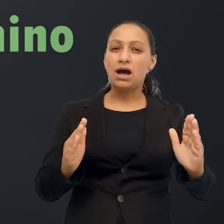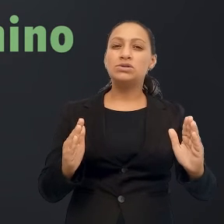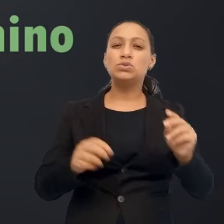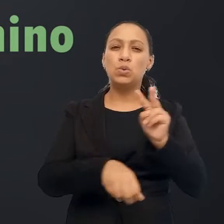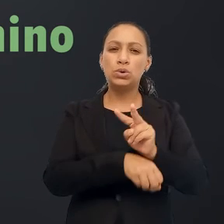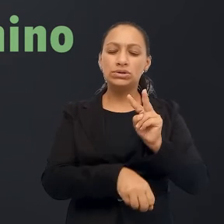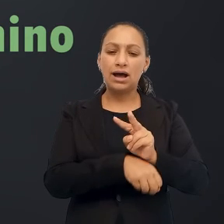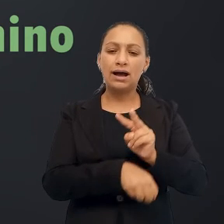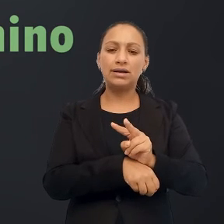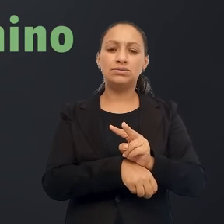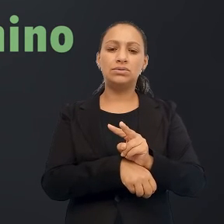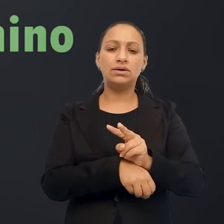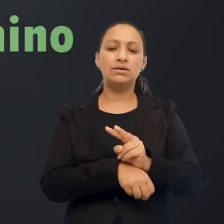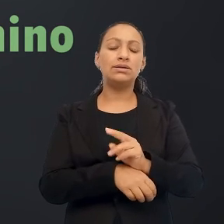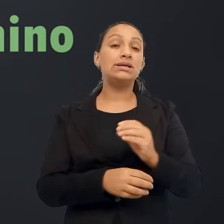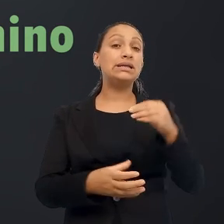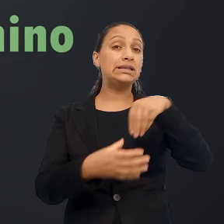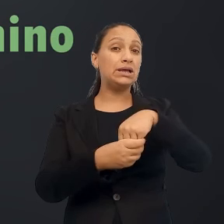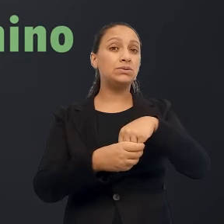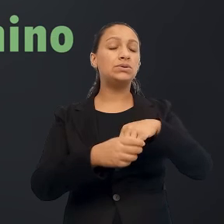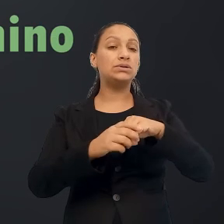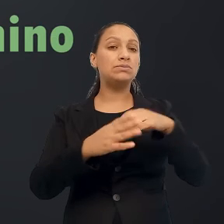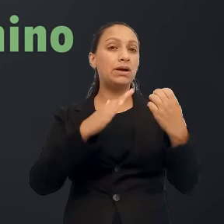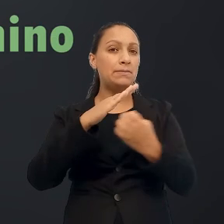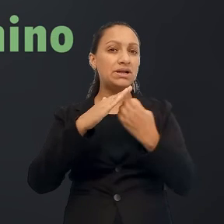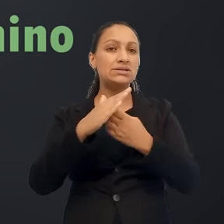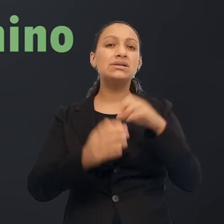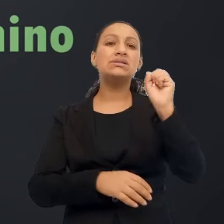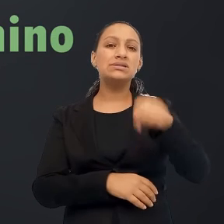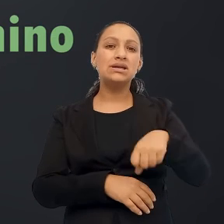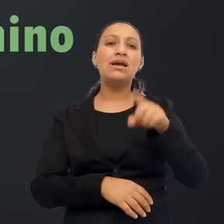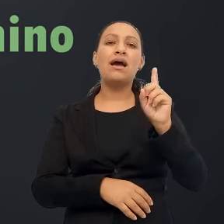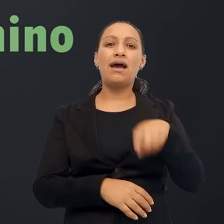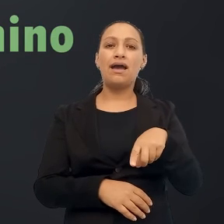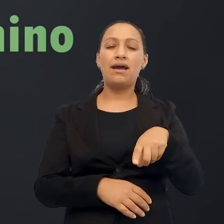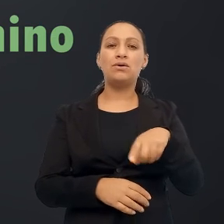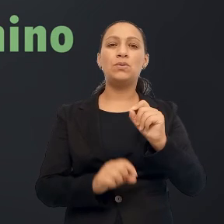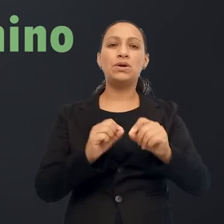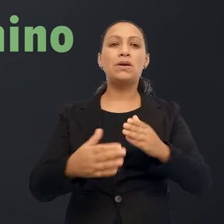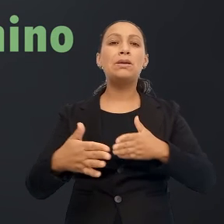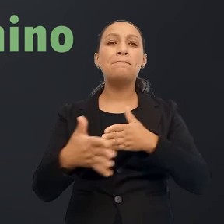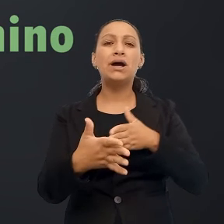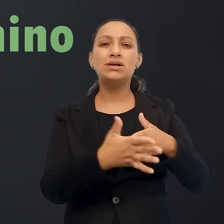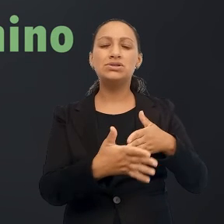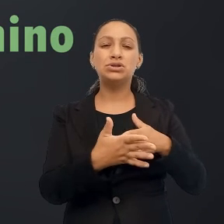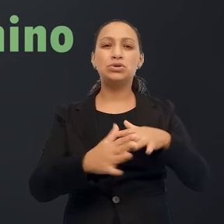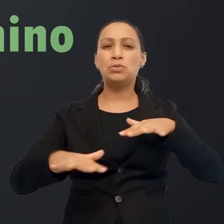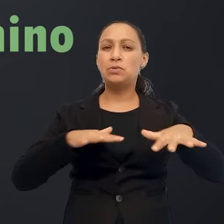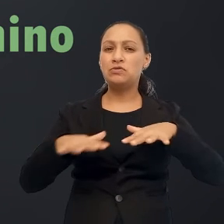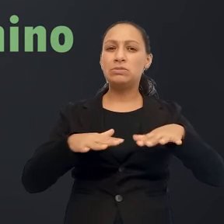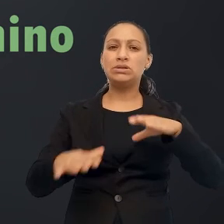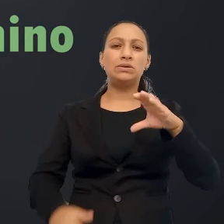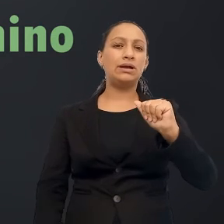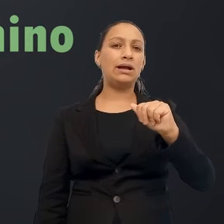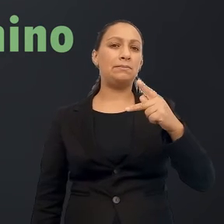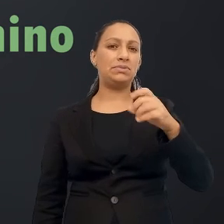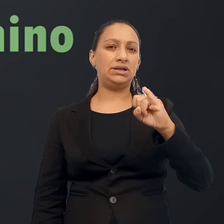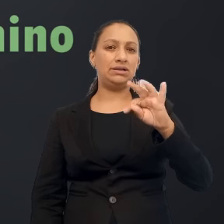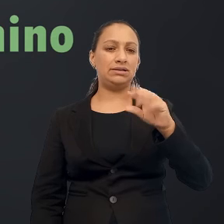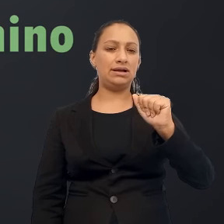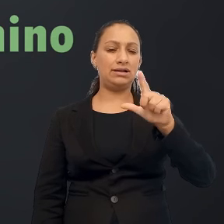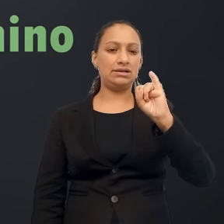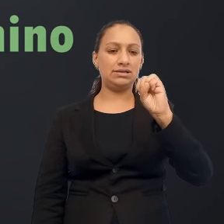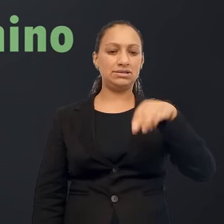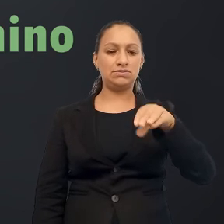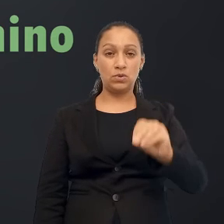dentro de uma empresa, ela sim é um empecilho no modelo capitalista. Então vejam que isso não é uma mudança, na minha visão,